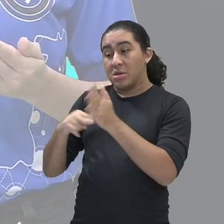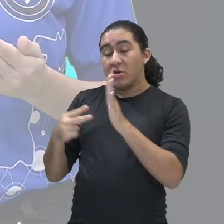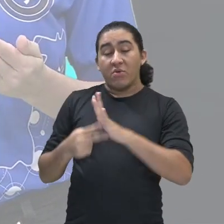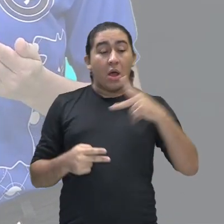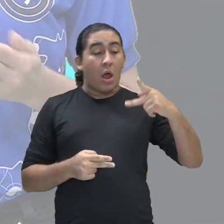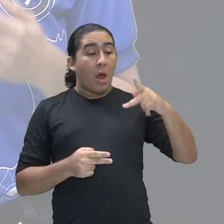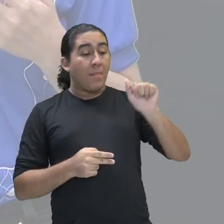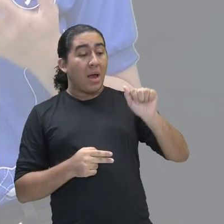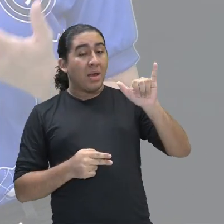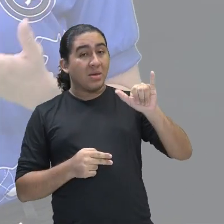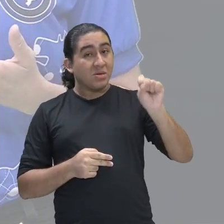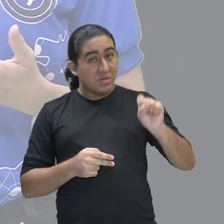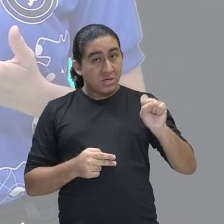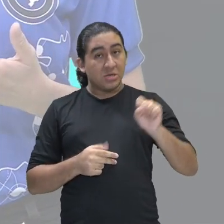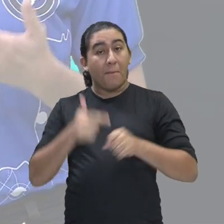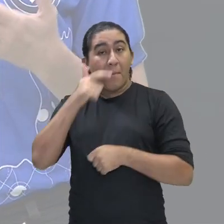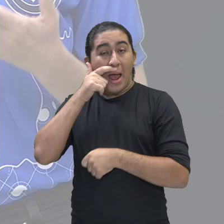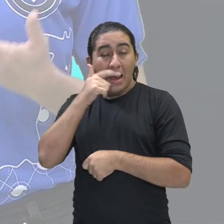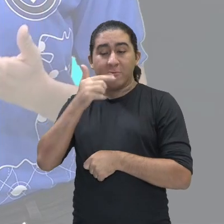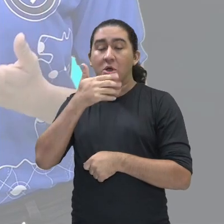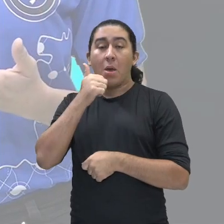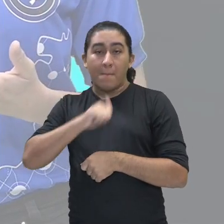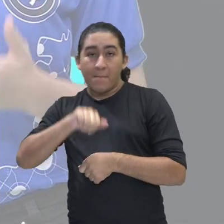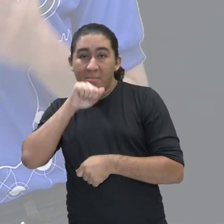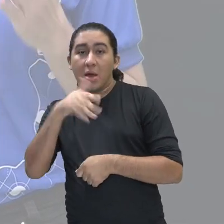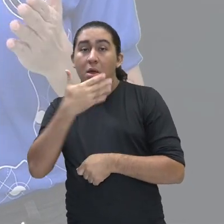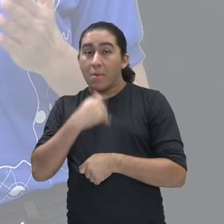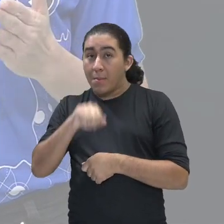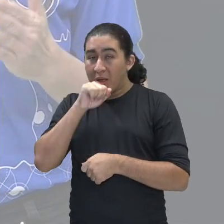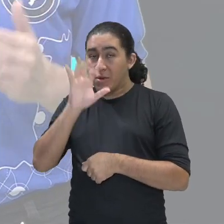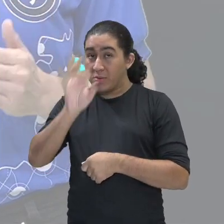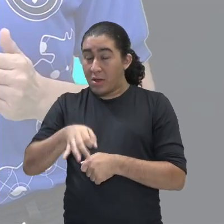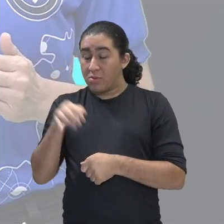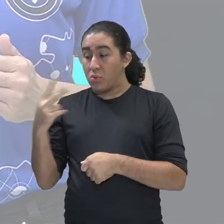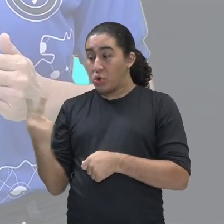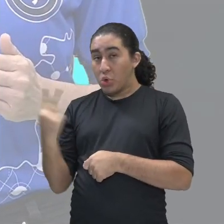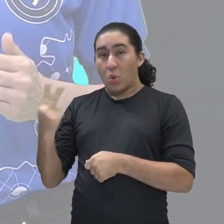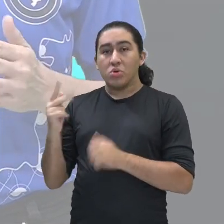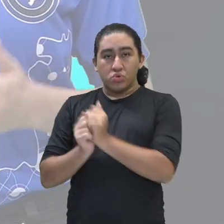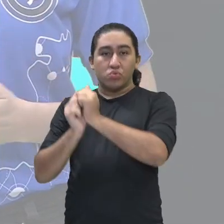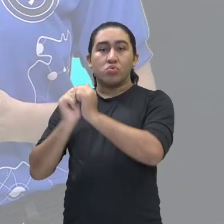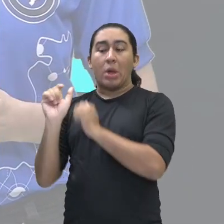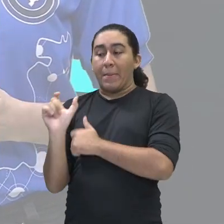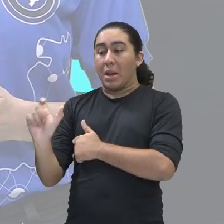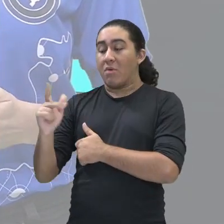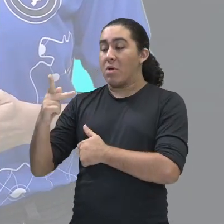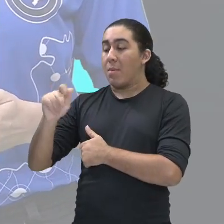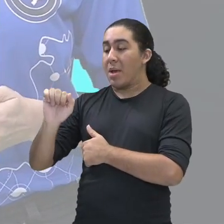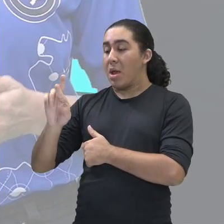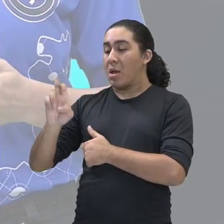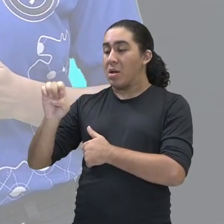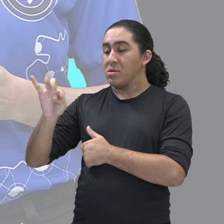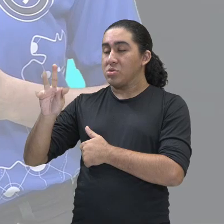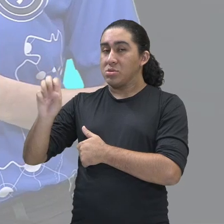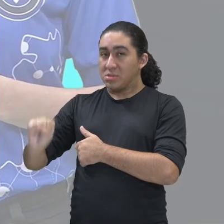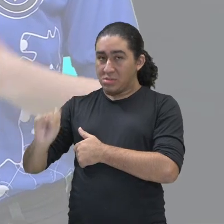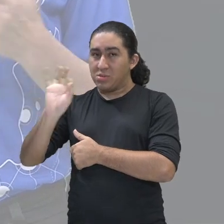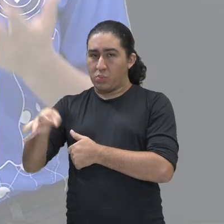pai, mãe, certo? Parents, parents. Então, pai e mãe, parents, certo?